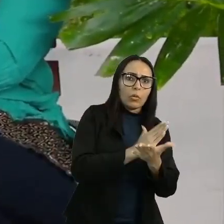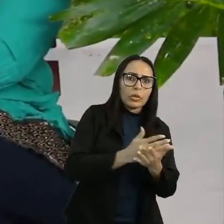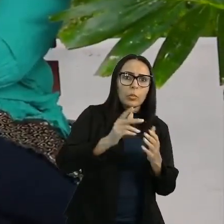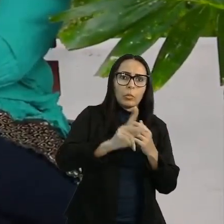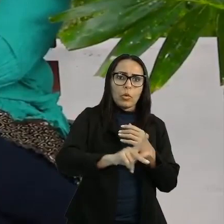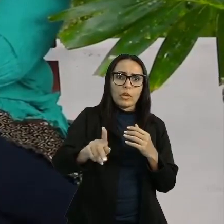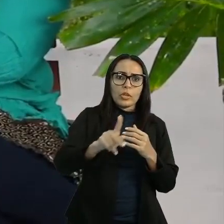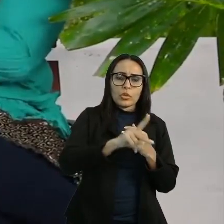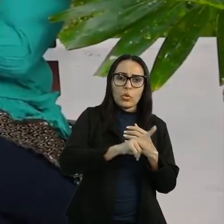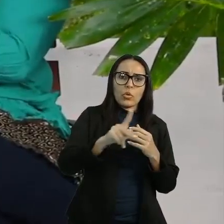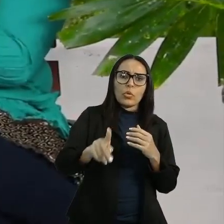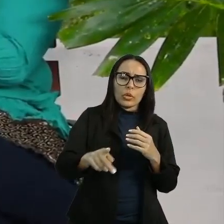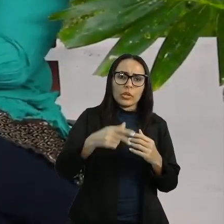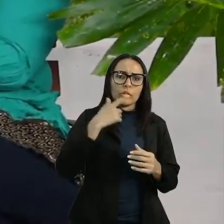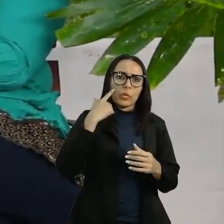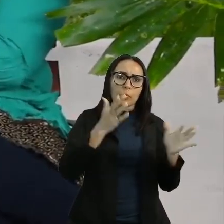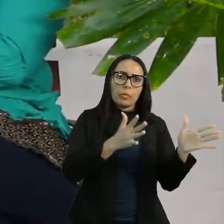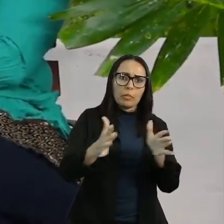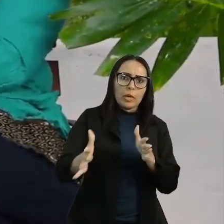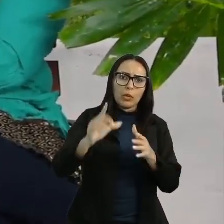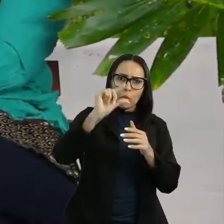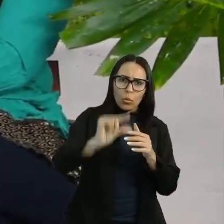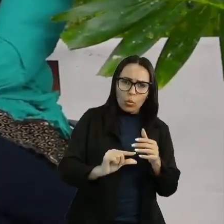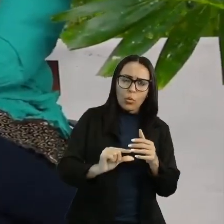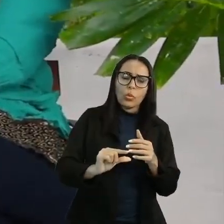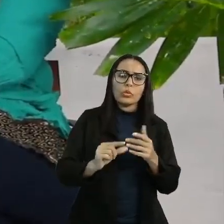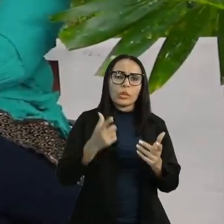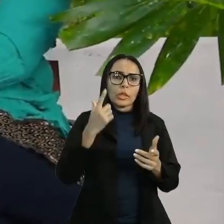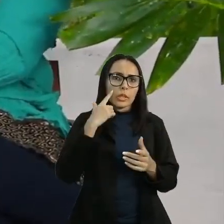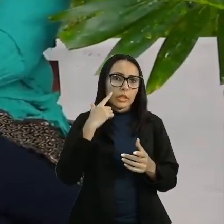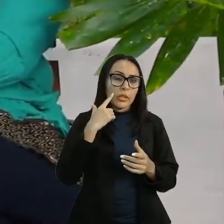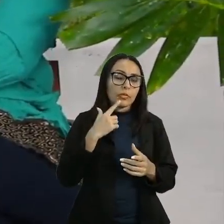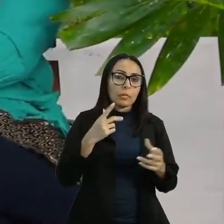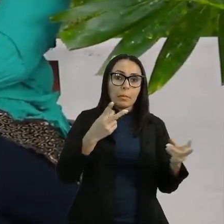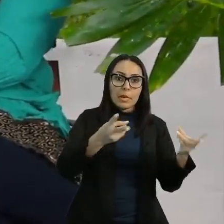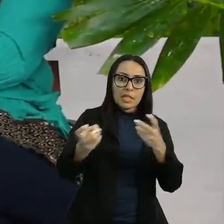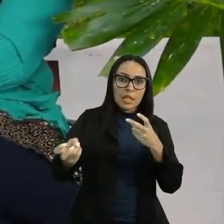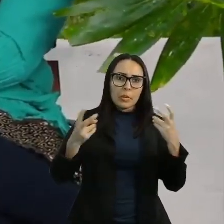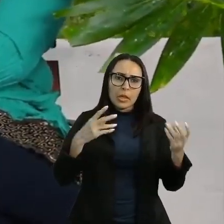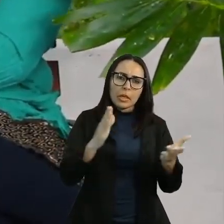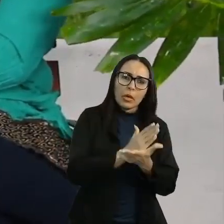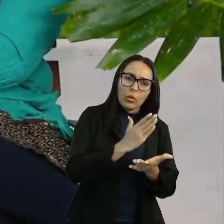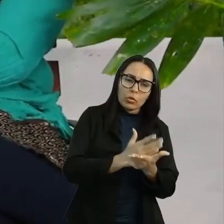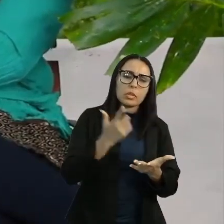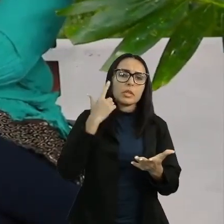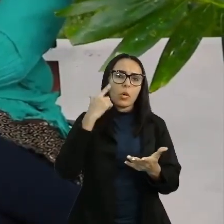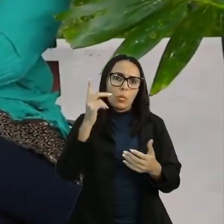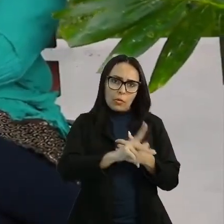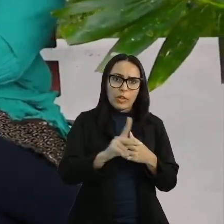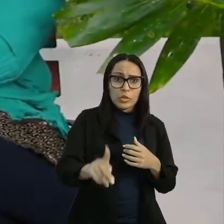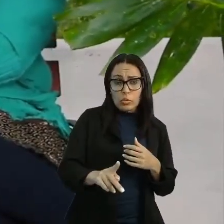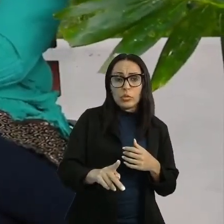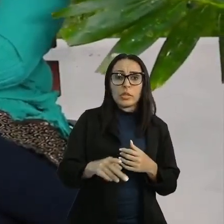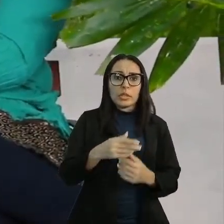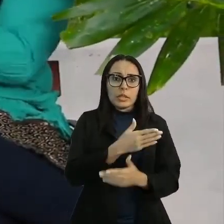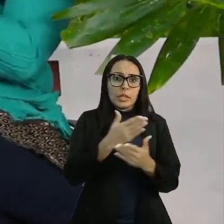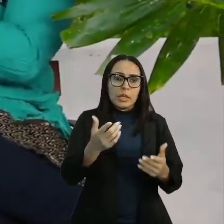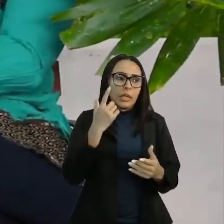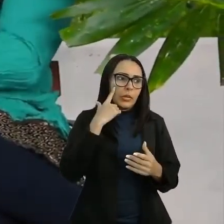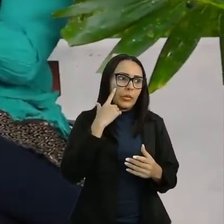meu caso, trazendo para si, sim, questiono. Então, eu trago as minhas dificuldades como, se temos um problema, sim, ele